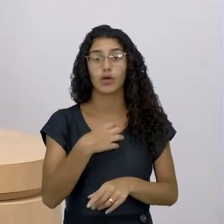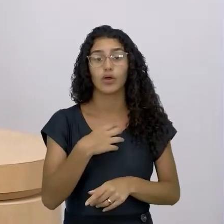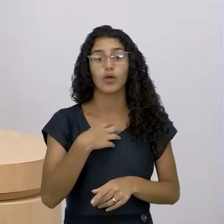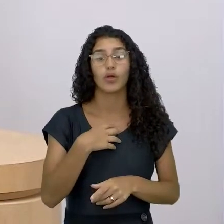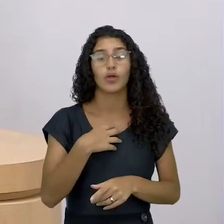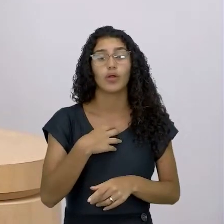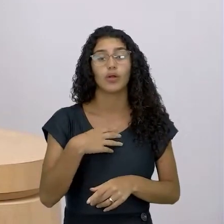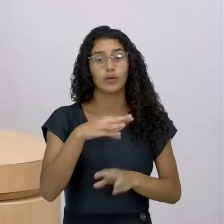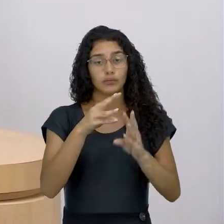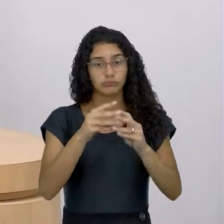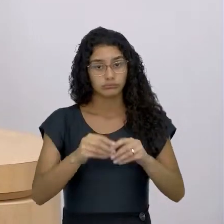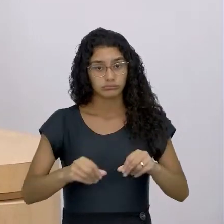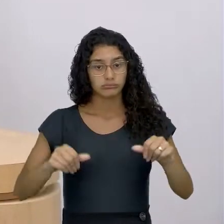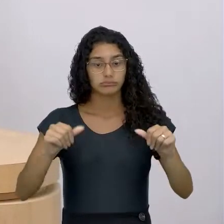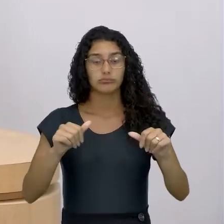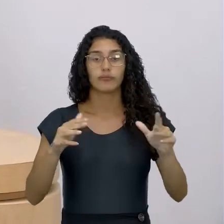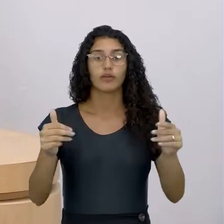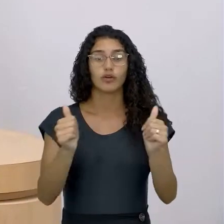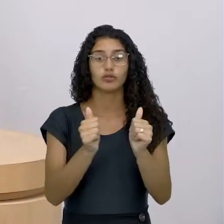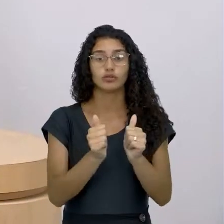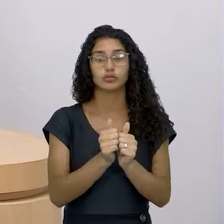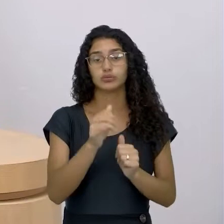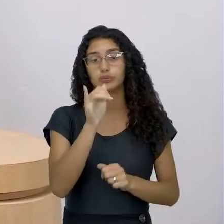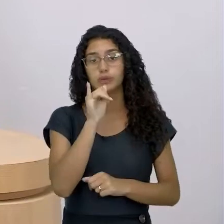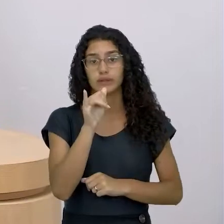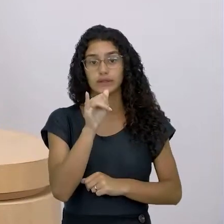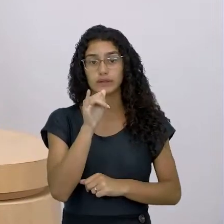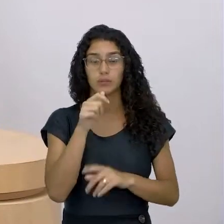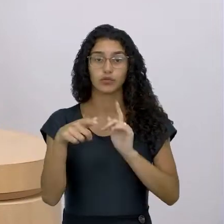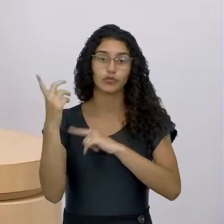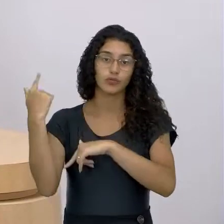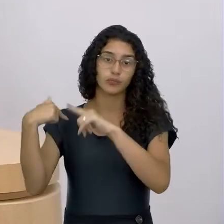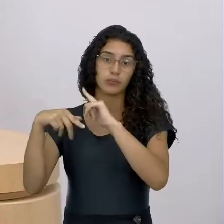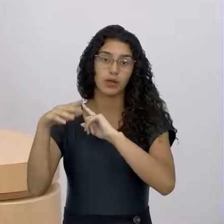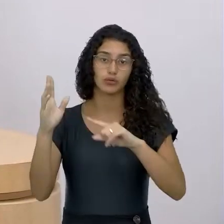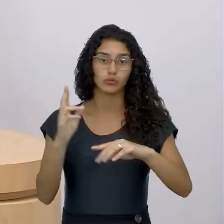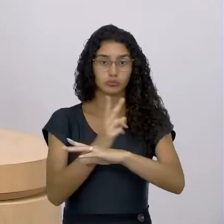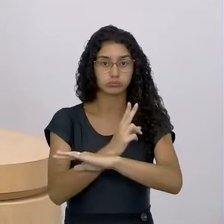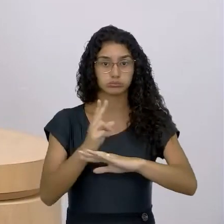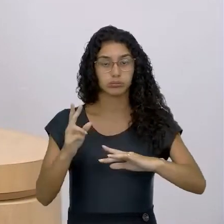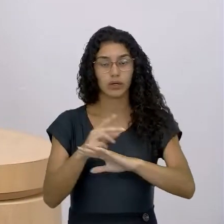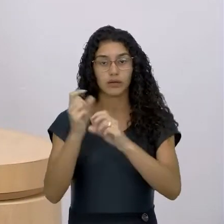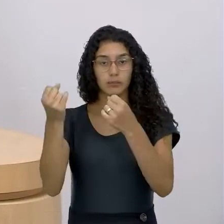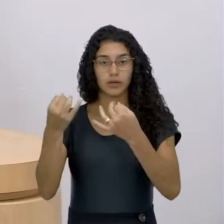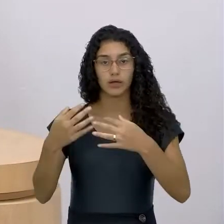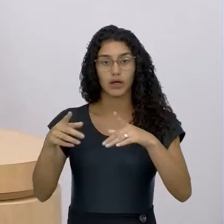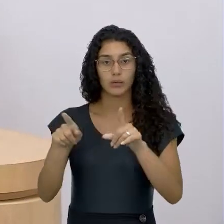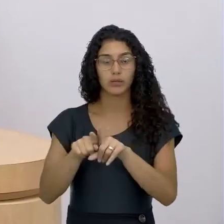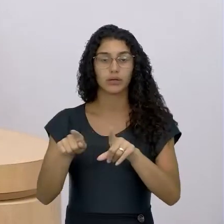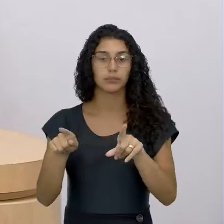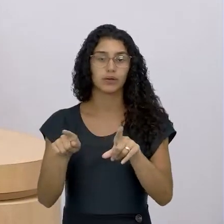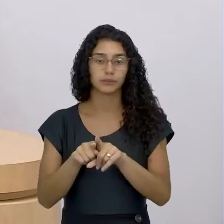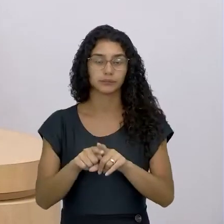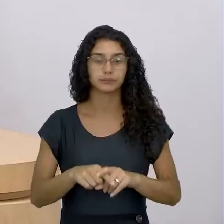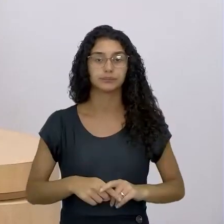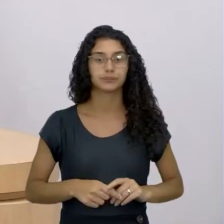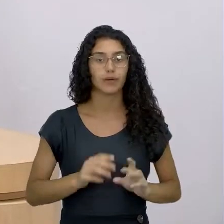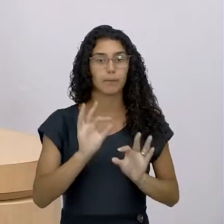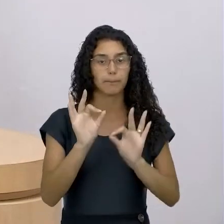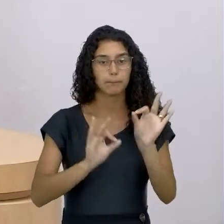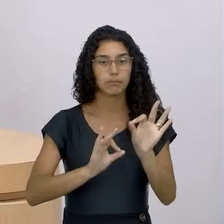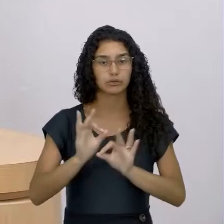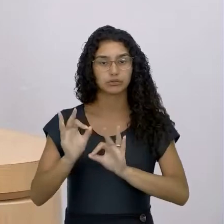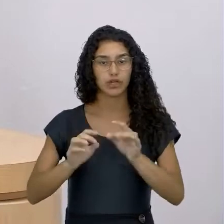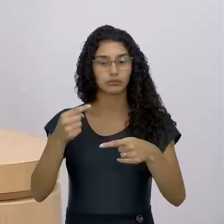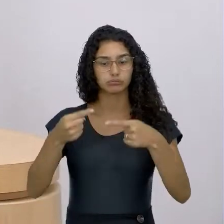do território vinculada, por exemplo, ao desenvolvimento urbano. Então falamos disso e falamos também de